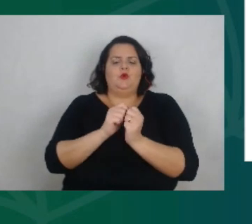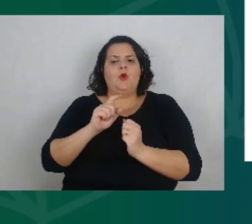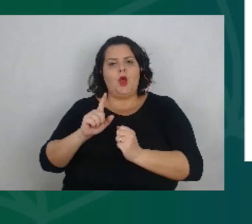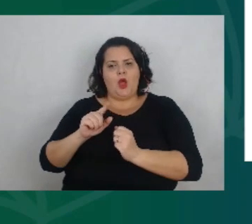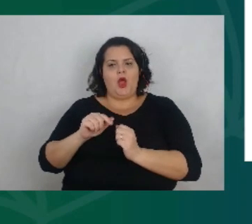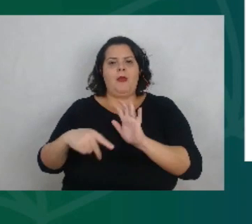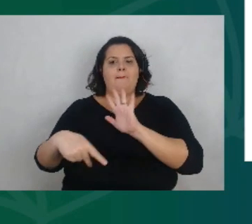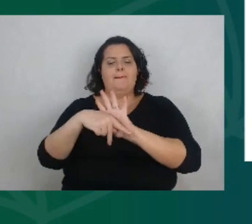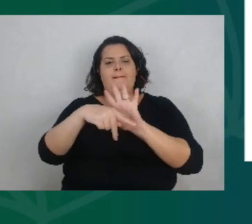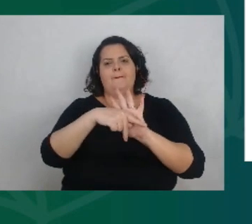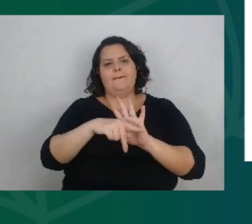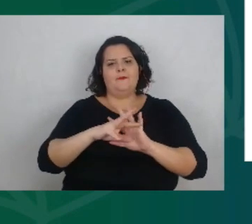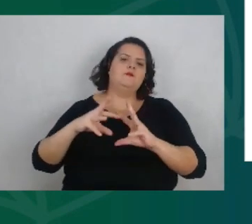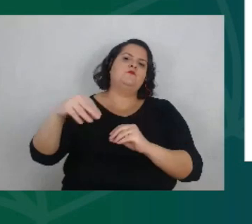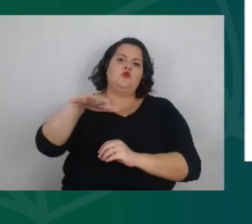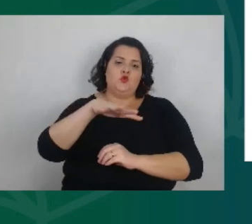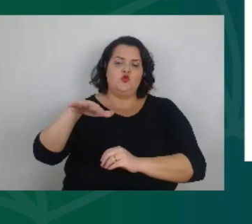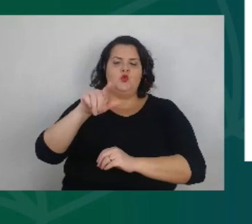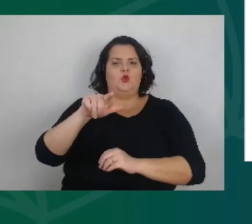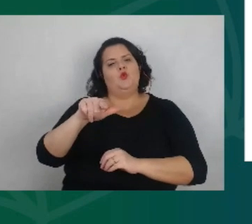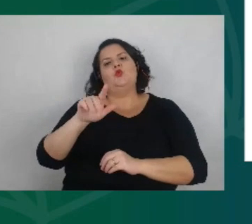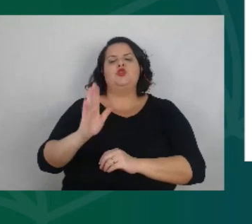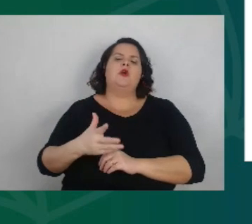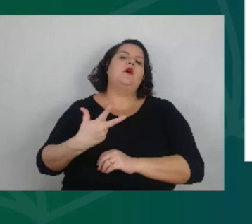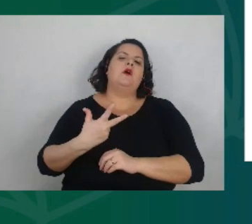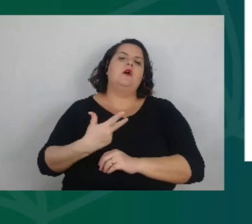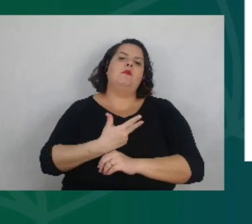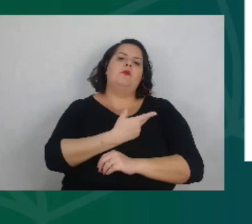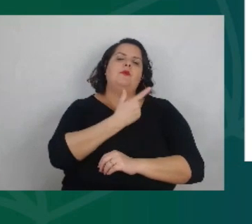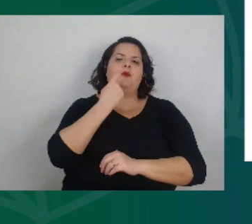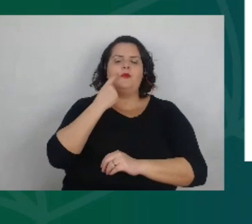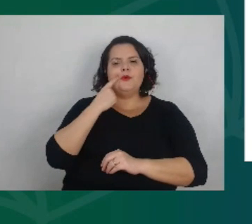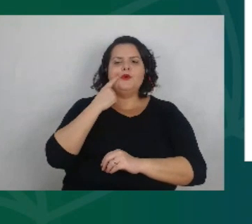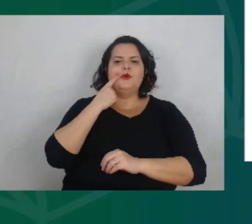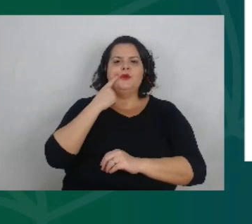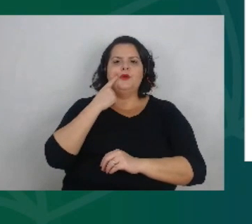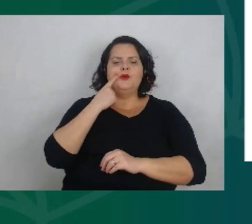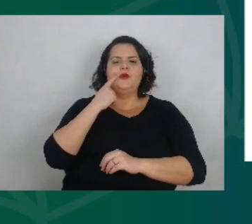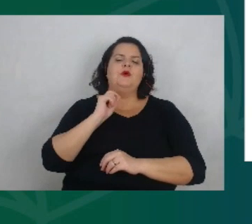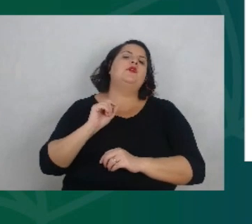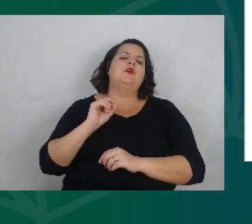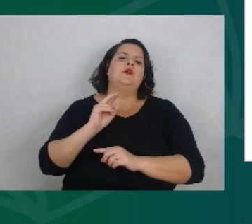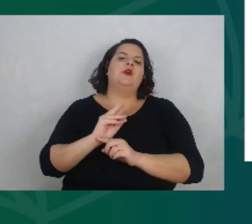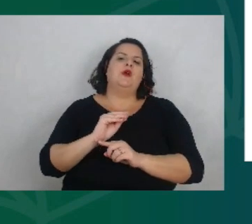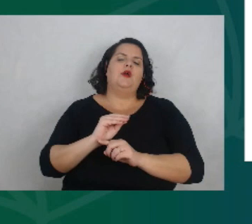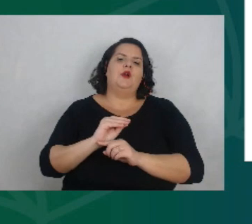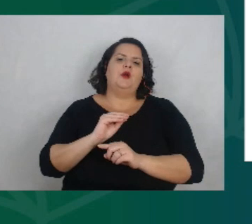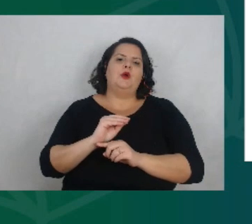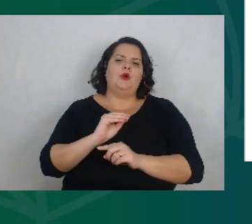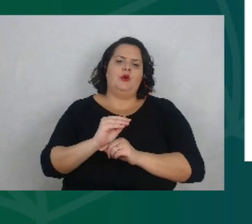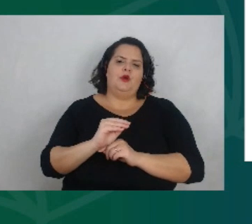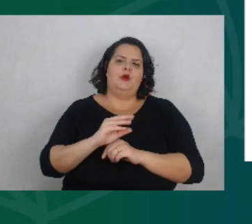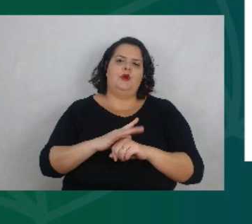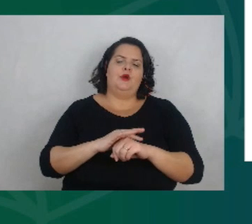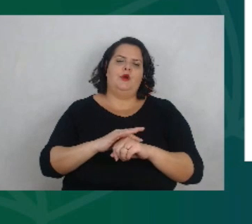hospital, são todos cirurgiões dentistas com essa habilidade na assistência do paciente hospitalizado,